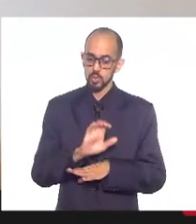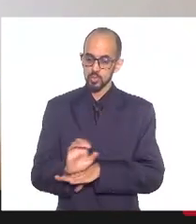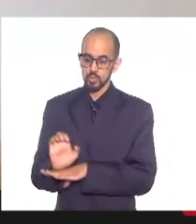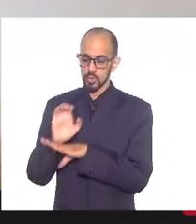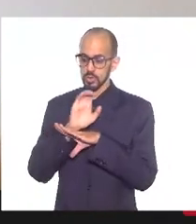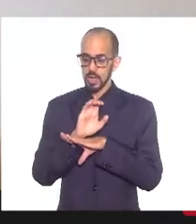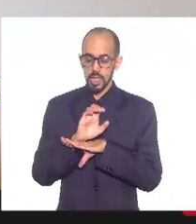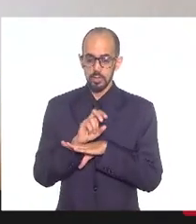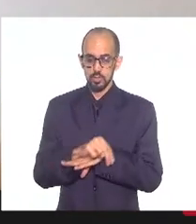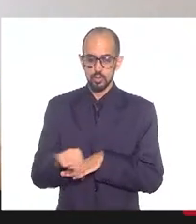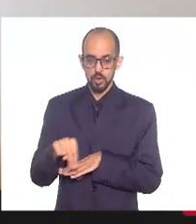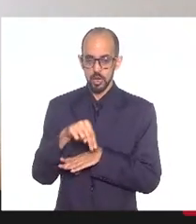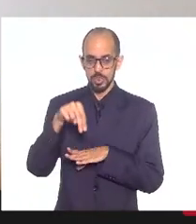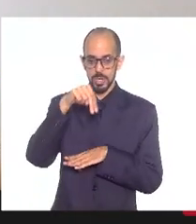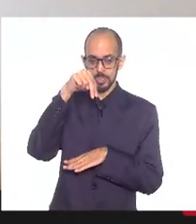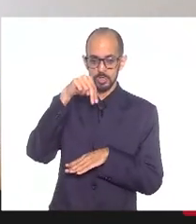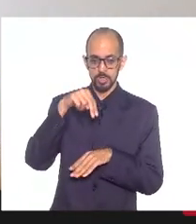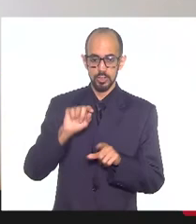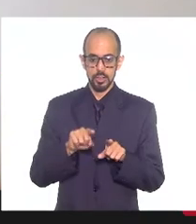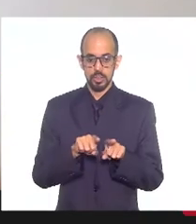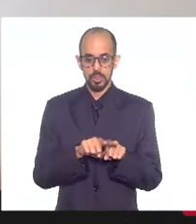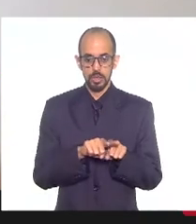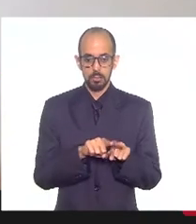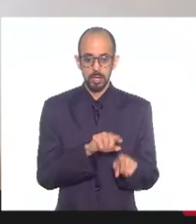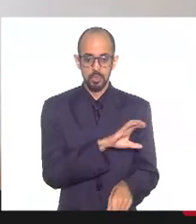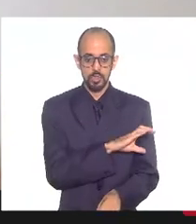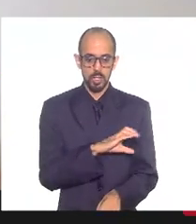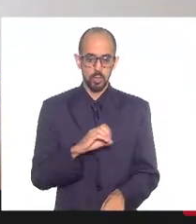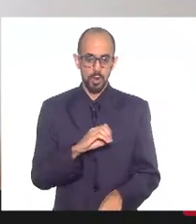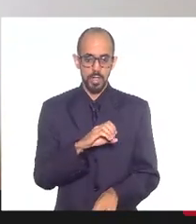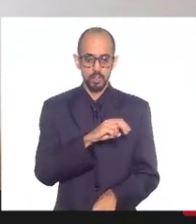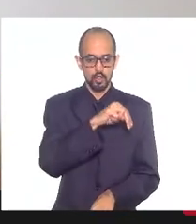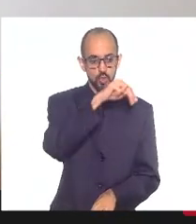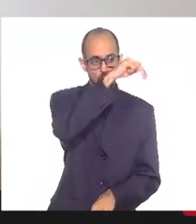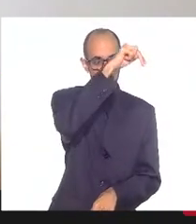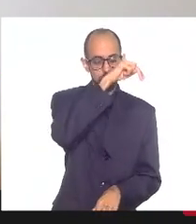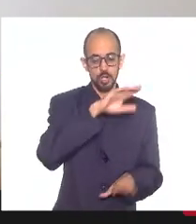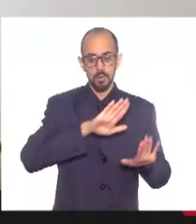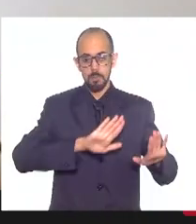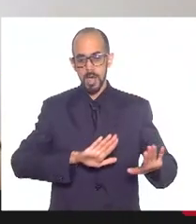e para o Centro-Oeste e Norte. E a nossa análise mostra que,